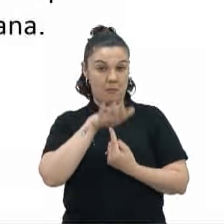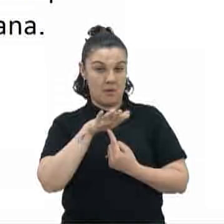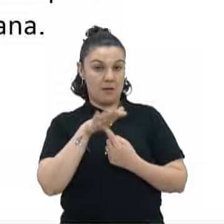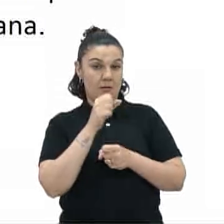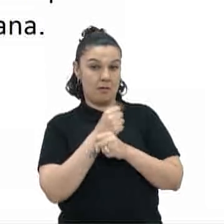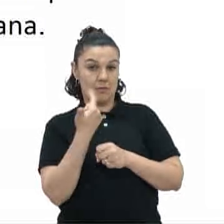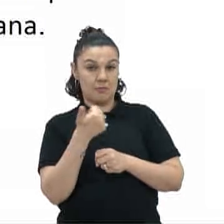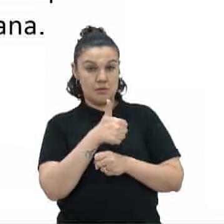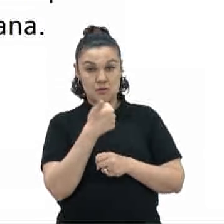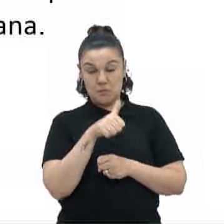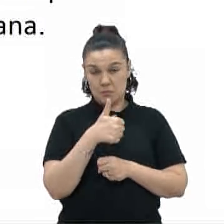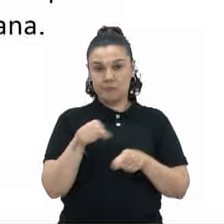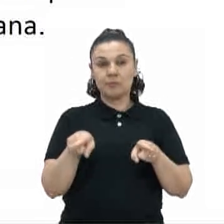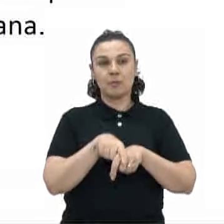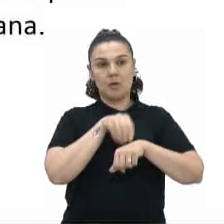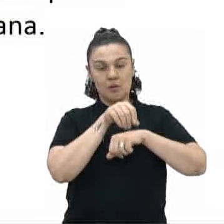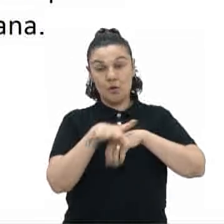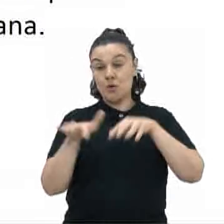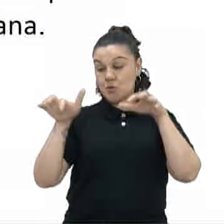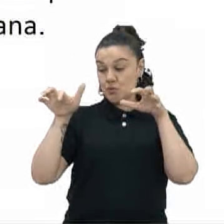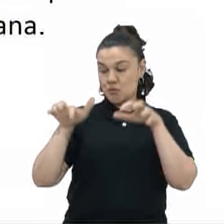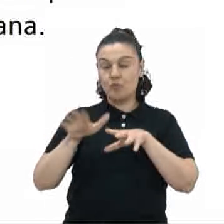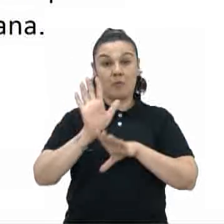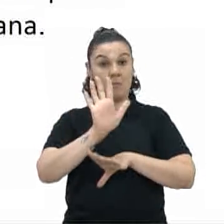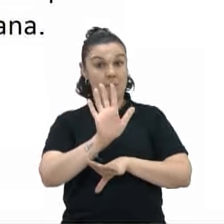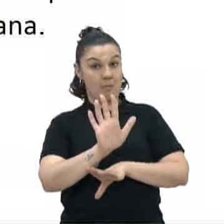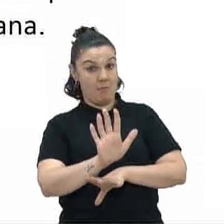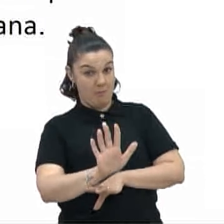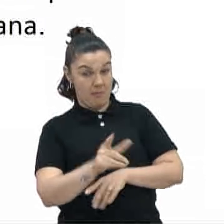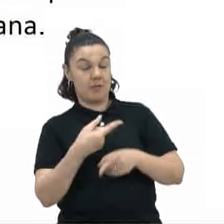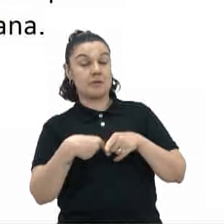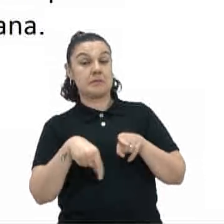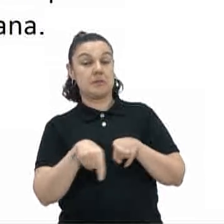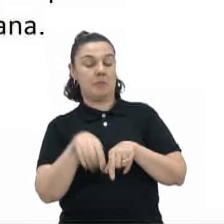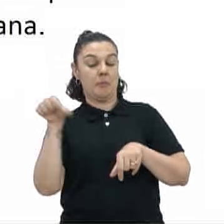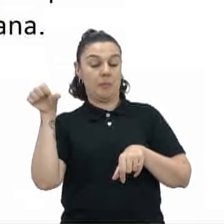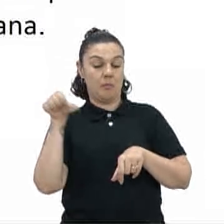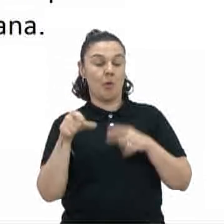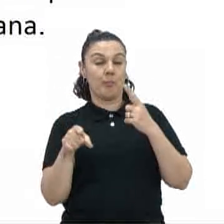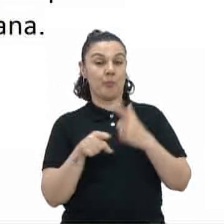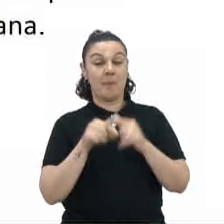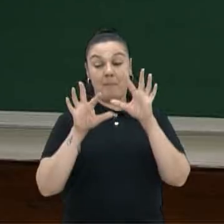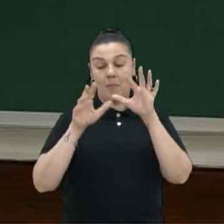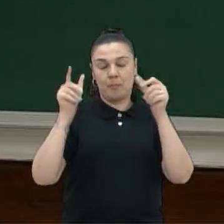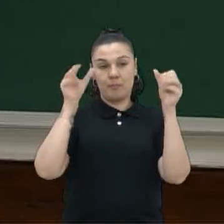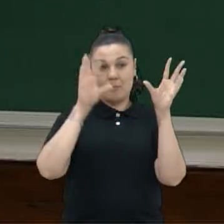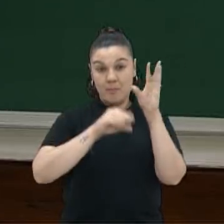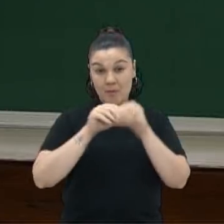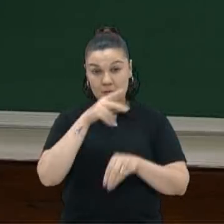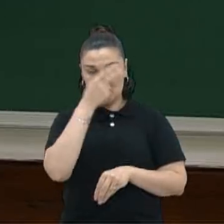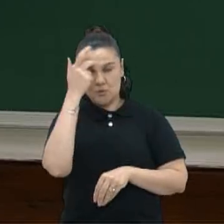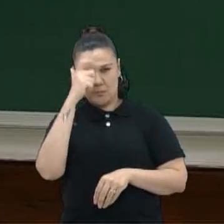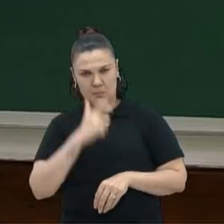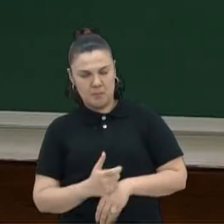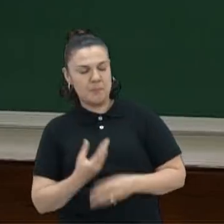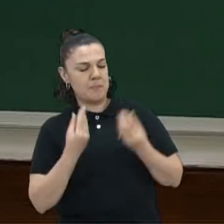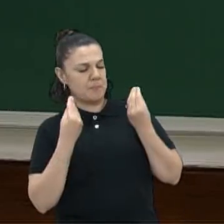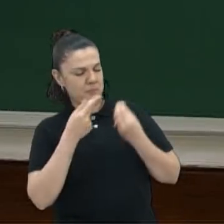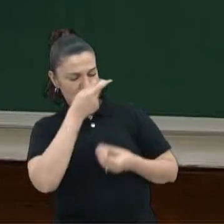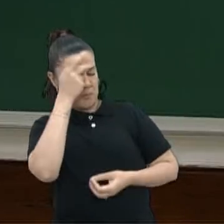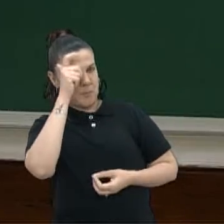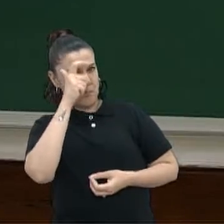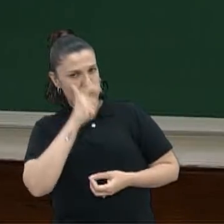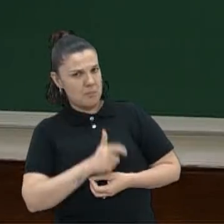também são exemplos de erosão causada pela chuva, porém, são intensificados pela ação humana. Como é que o ser humano